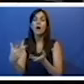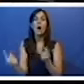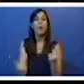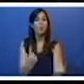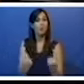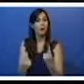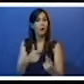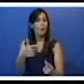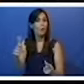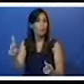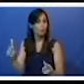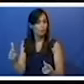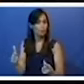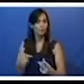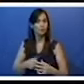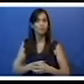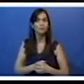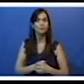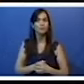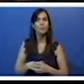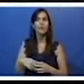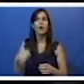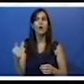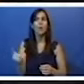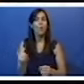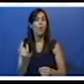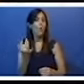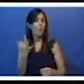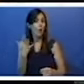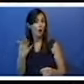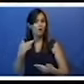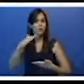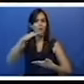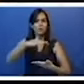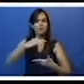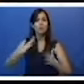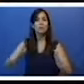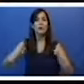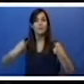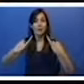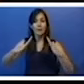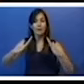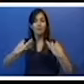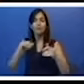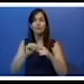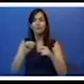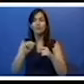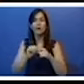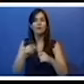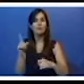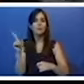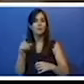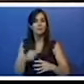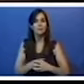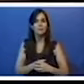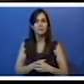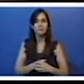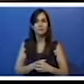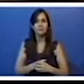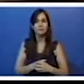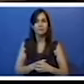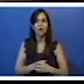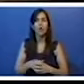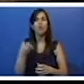com outros polígonos quantos trapézios formam um hexágono primeiro eu preciso saber o que